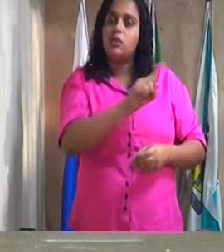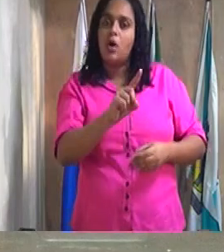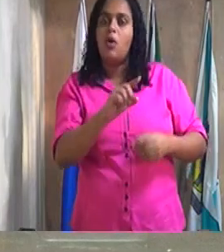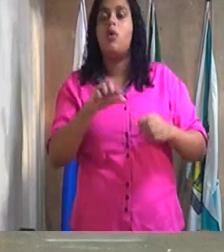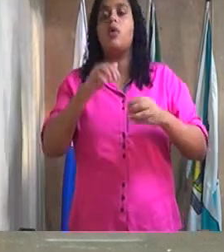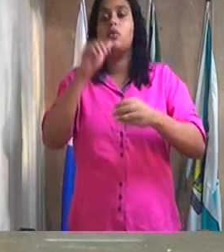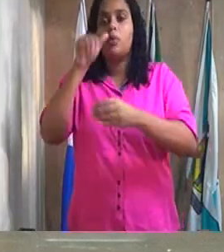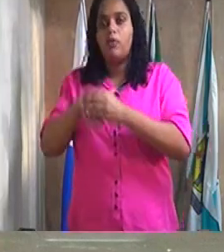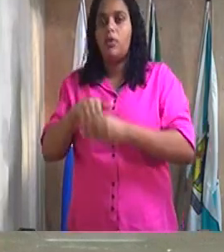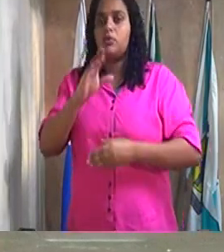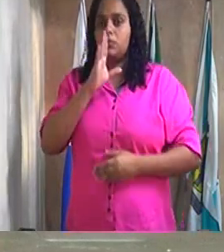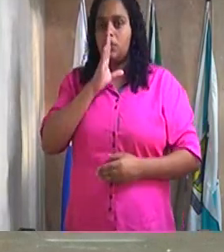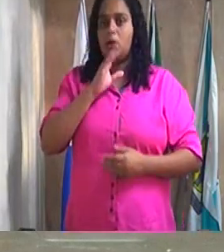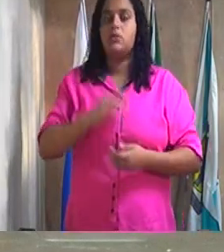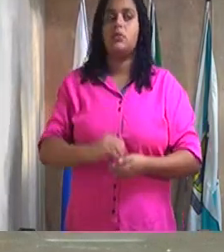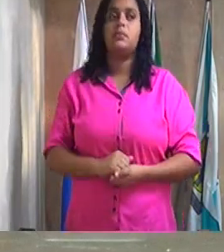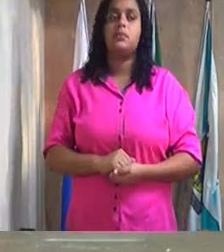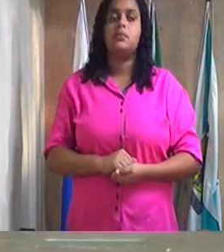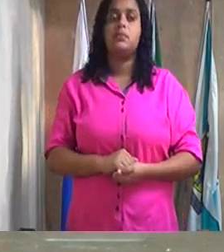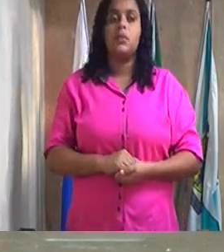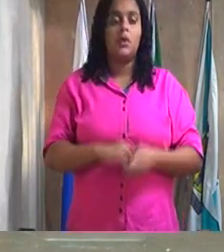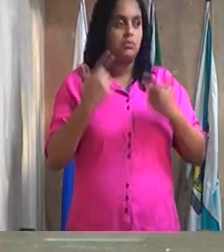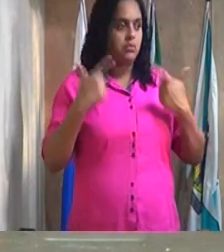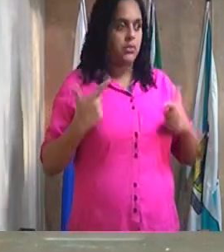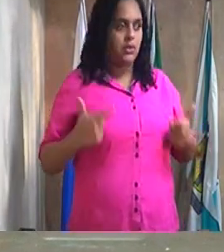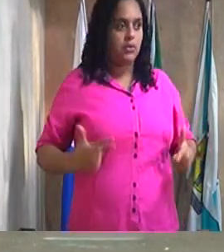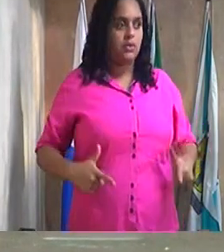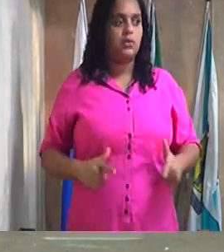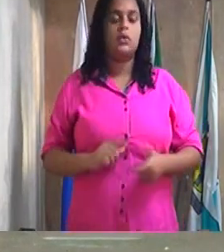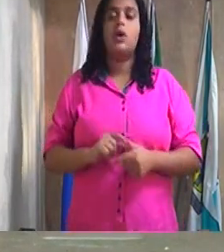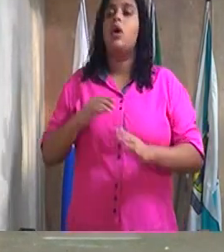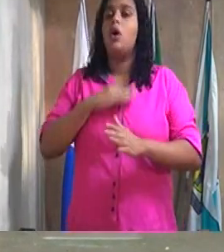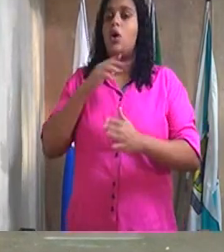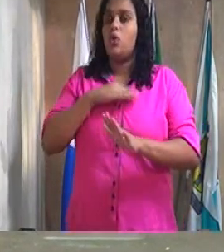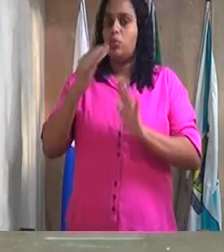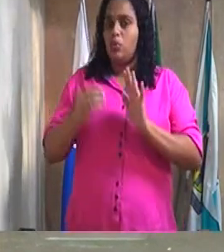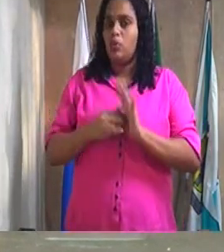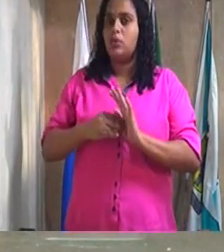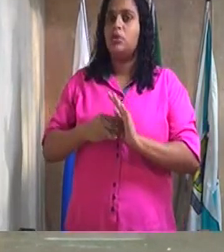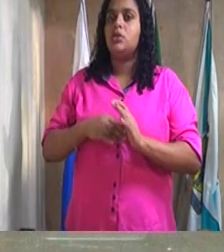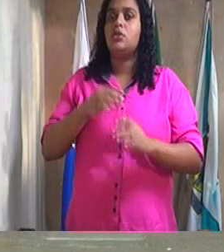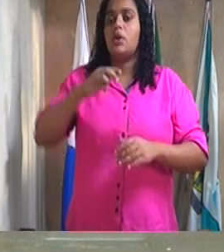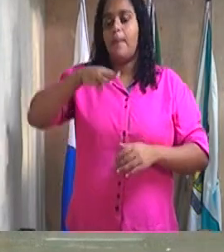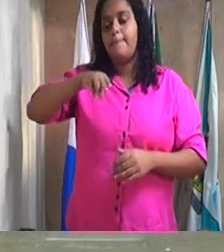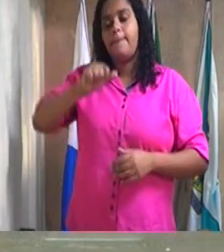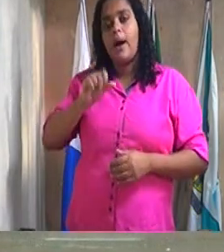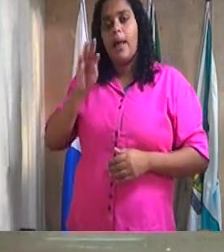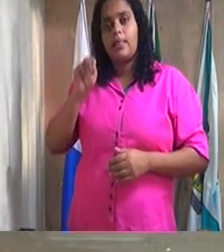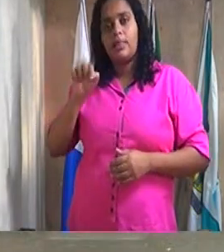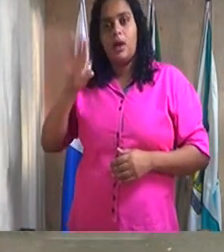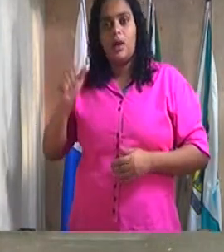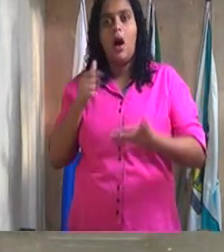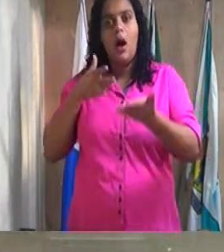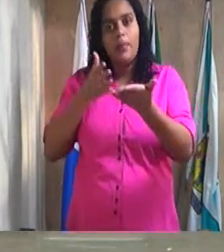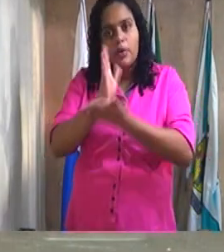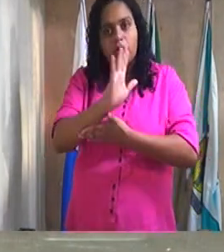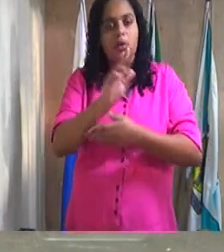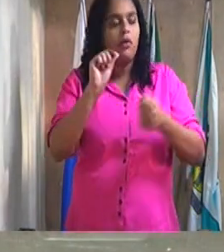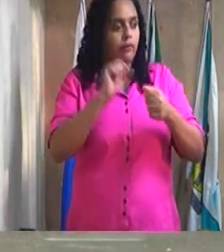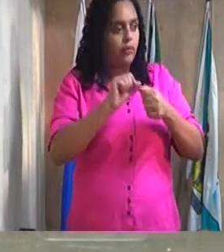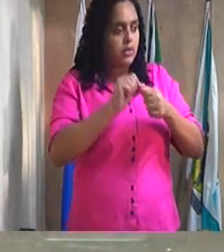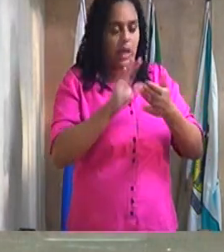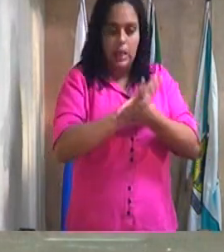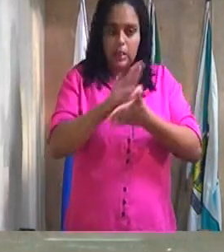abstenção. Não havendo, estão aprovadas as matérias. Não havendo mais nada para tratar na noite de